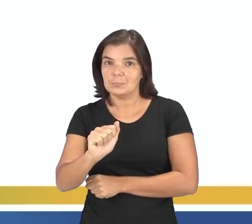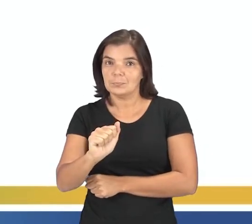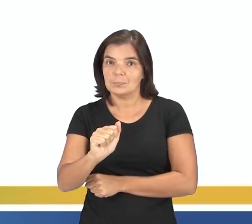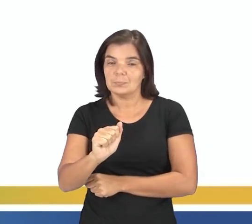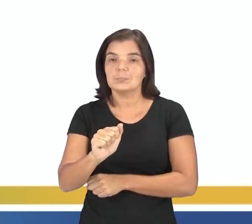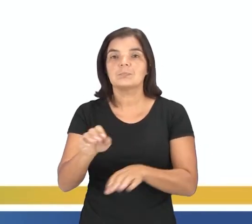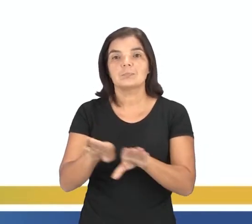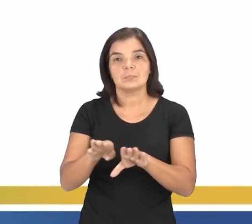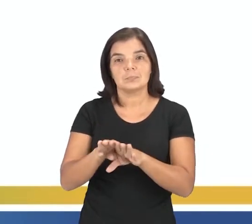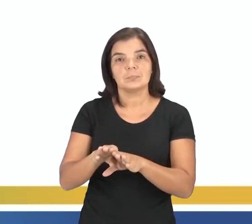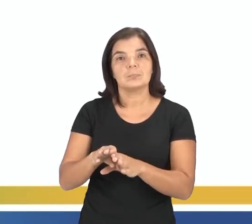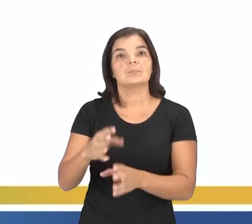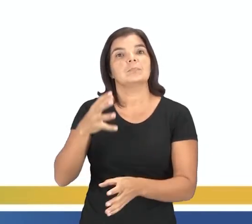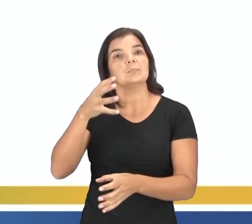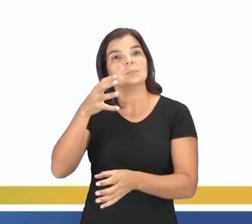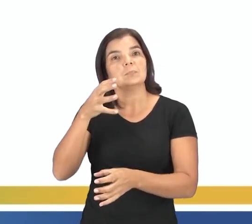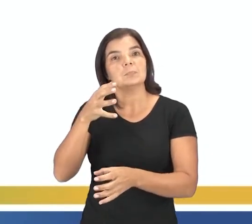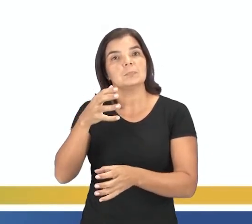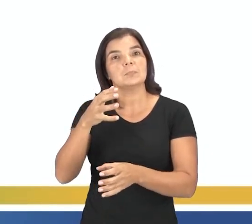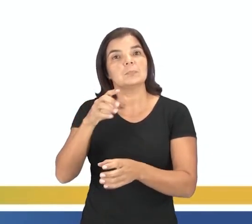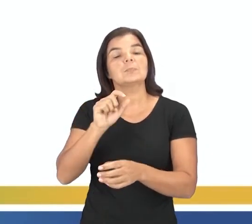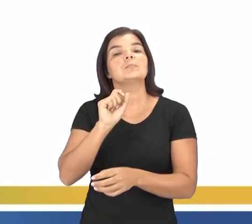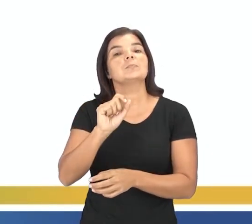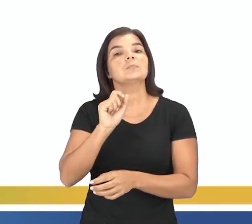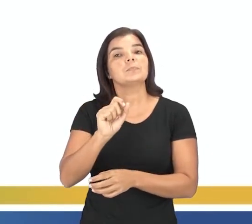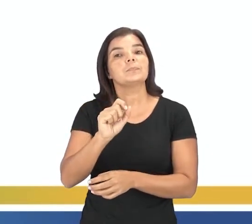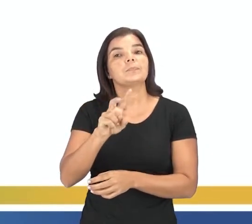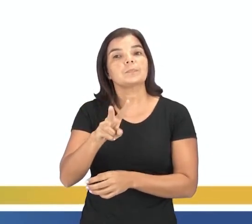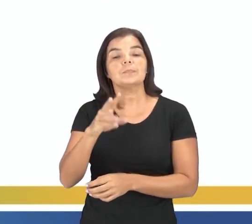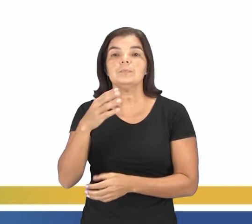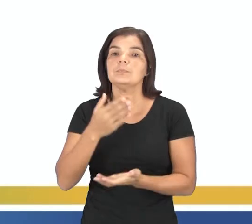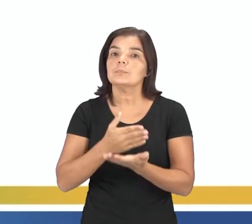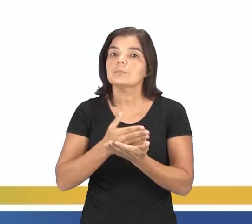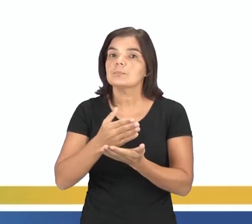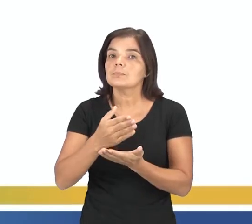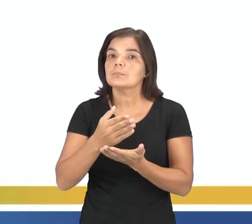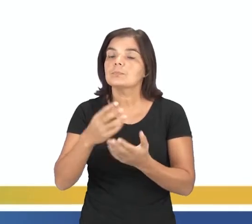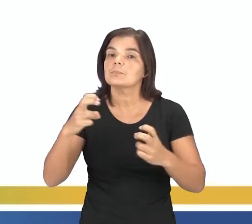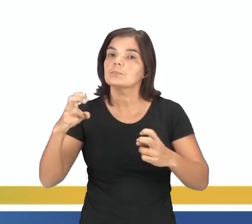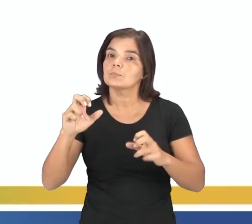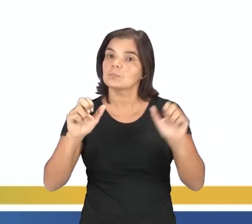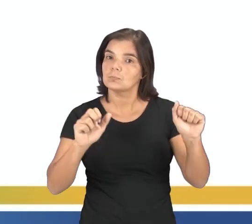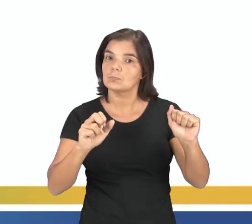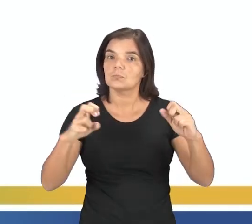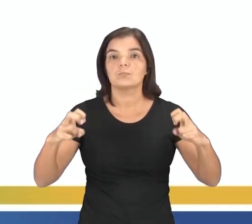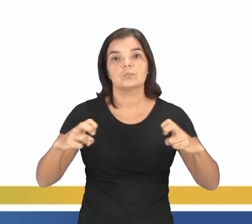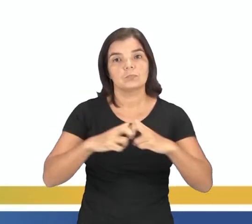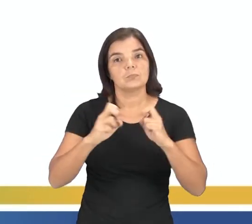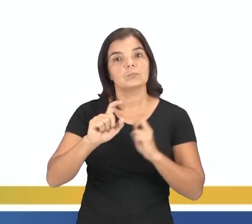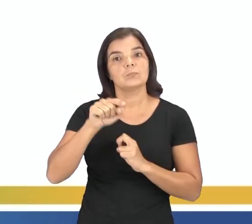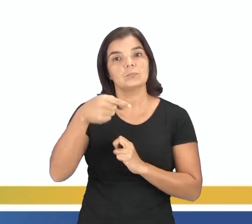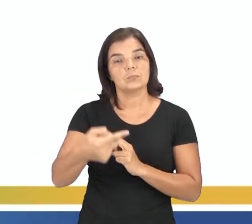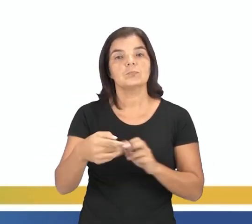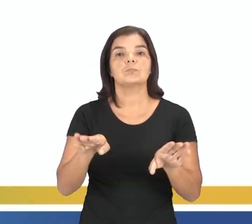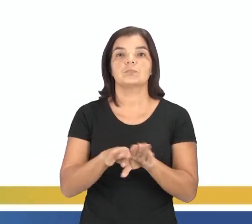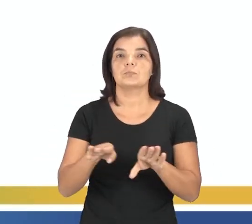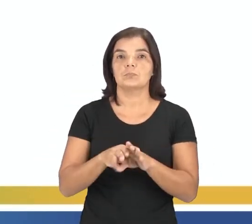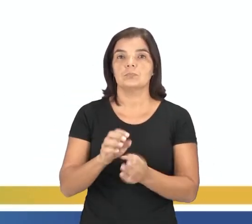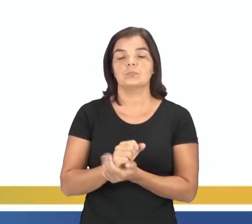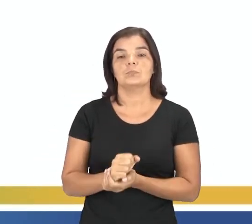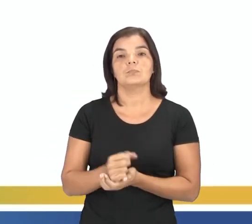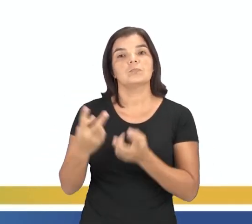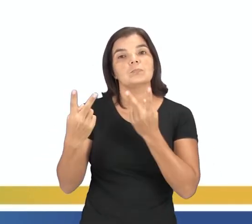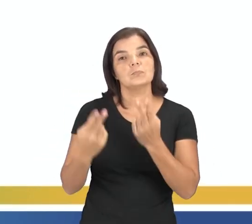linha de A. Velocidade de linha de A seria o quê? A velocidade do veículo A depois da colisão. E, da